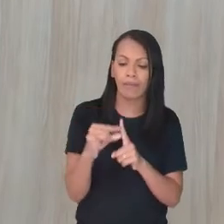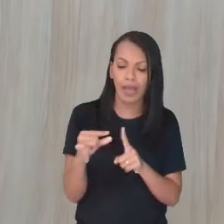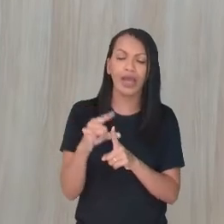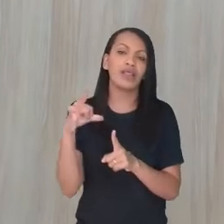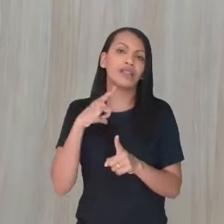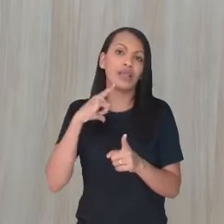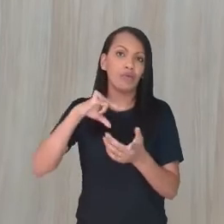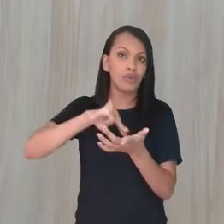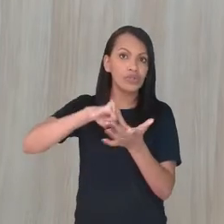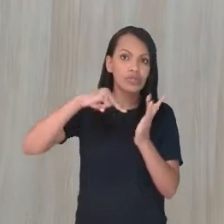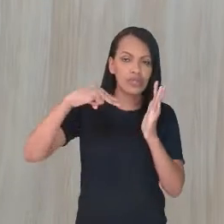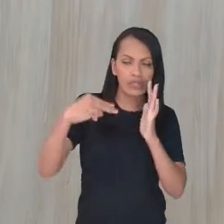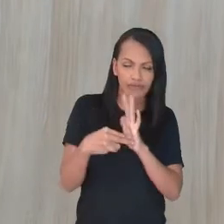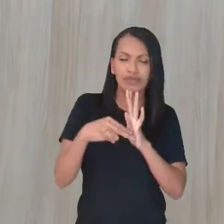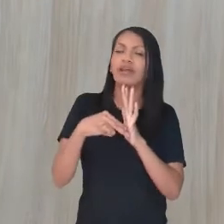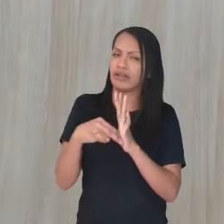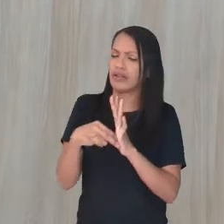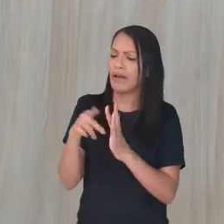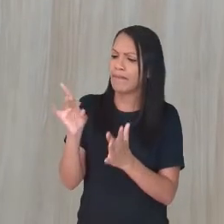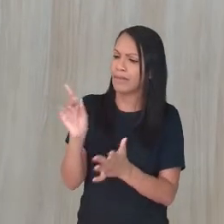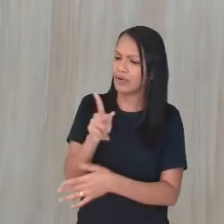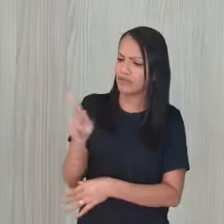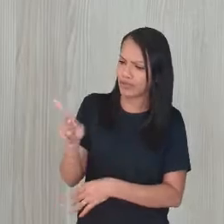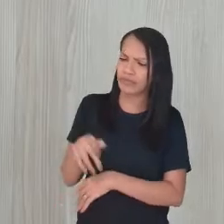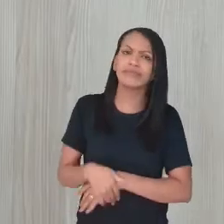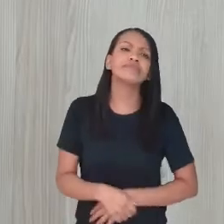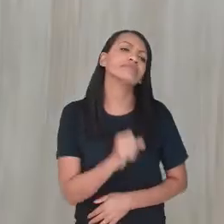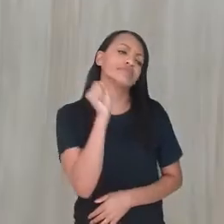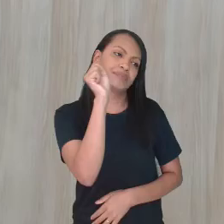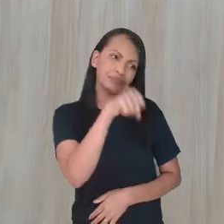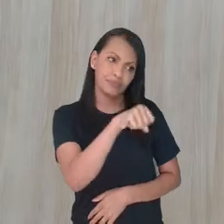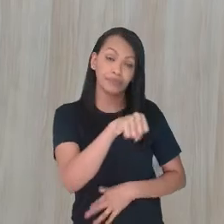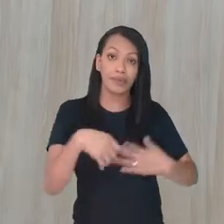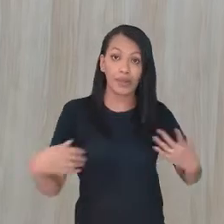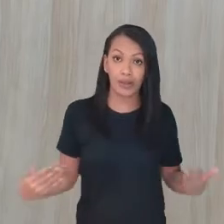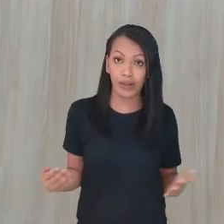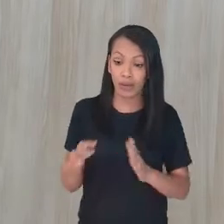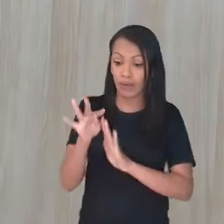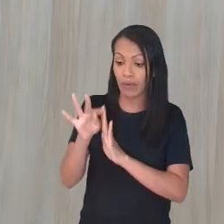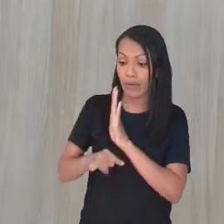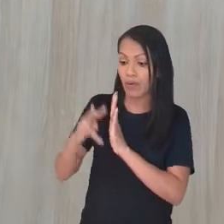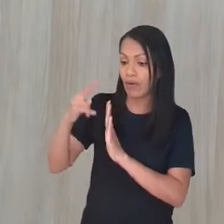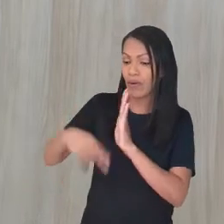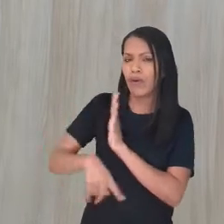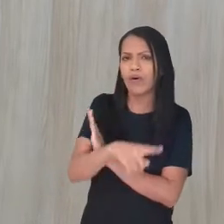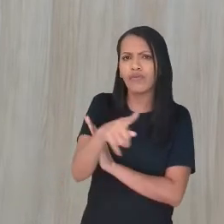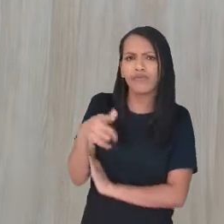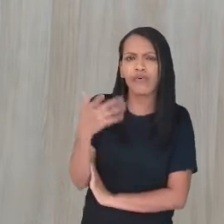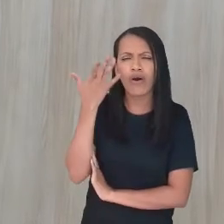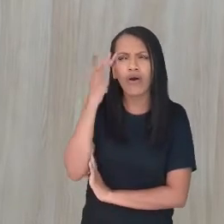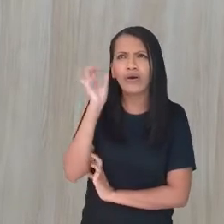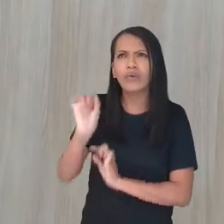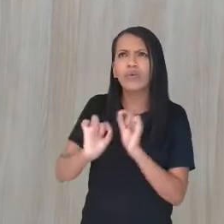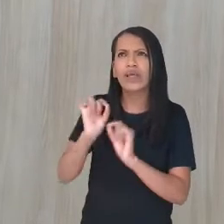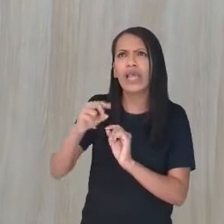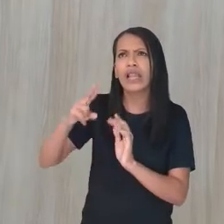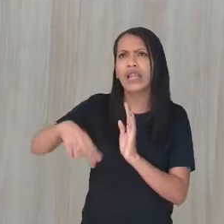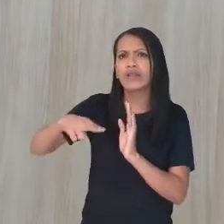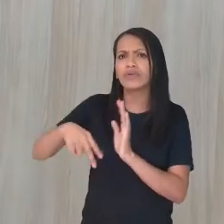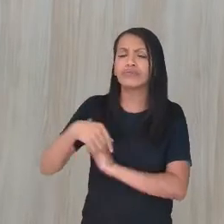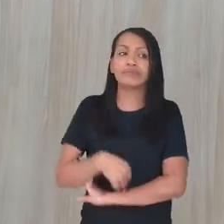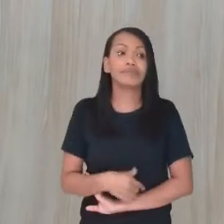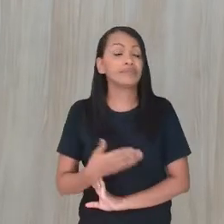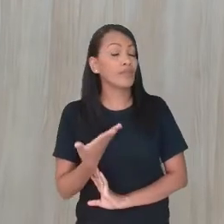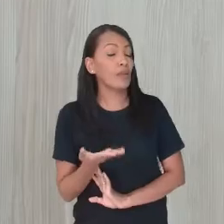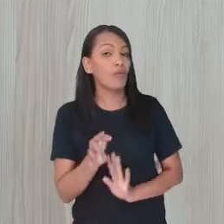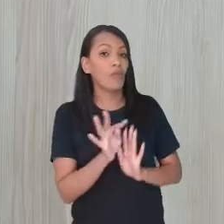sentido. Não é isso, professora Cláudia? É isso, professora. Então, a leitura para você. O que é leitura para você, professora? A